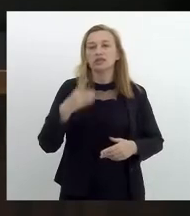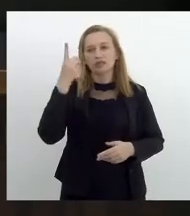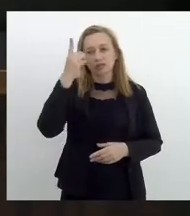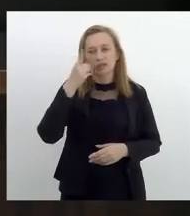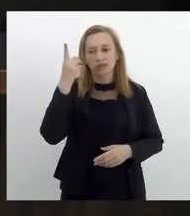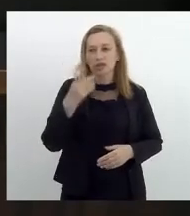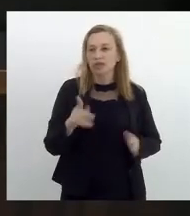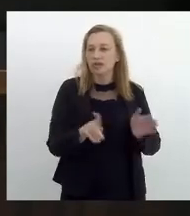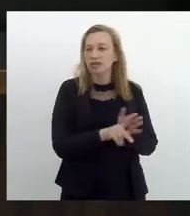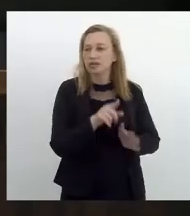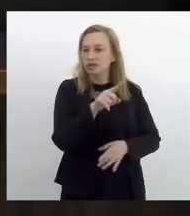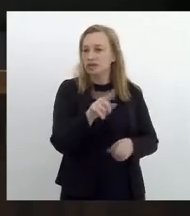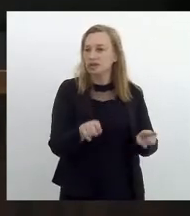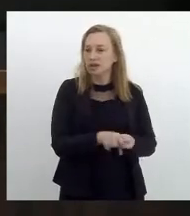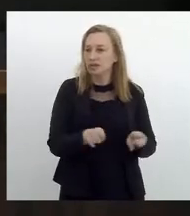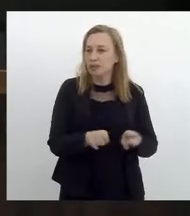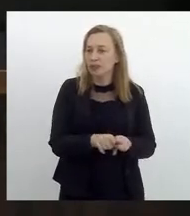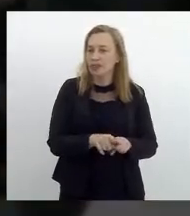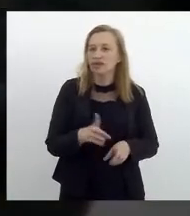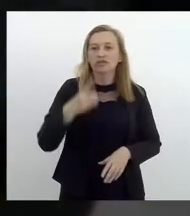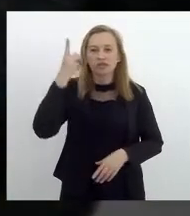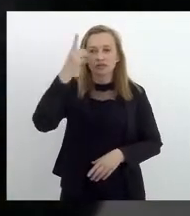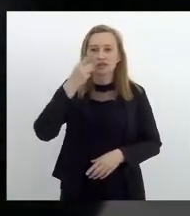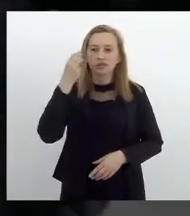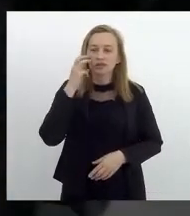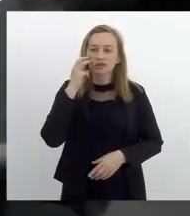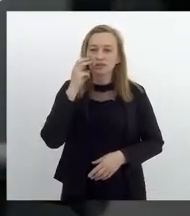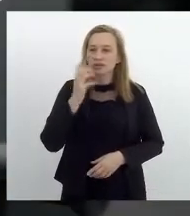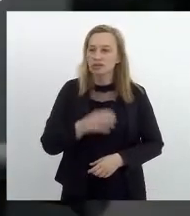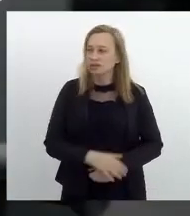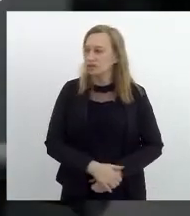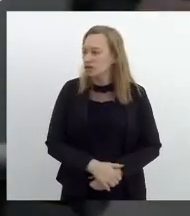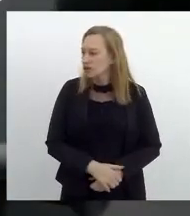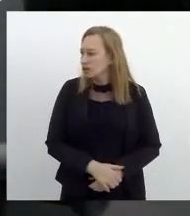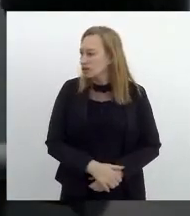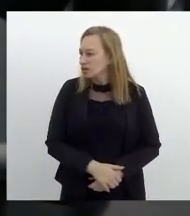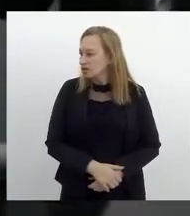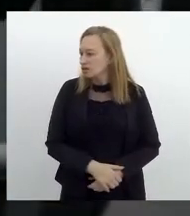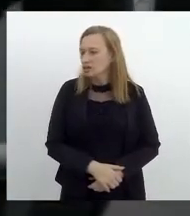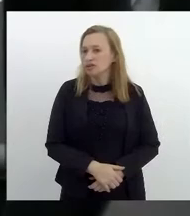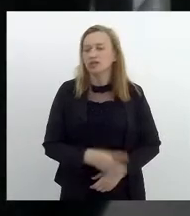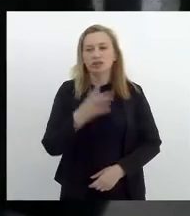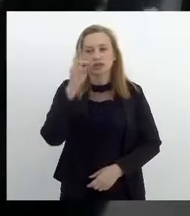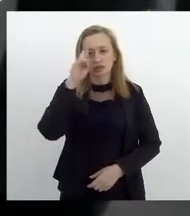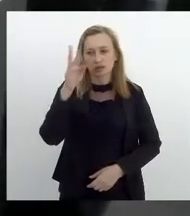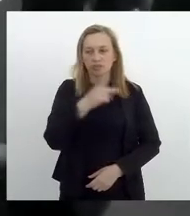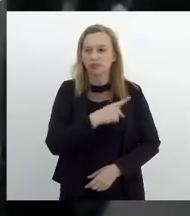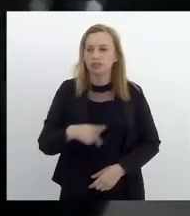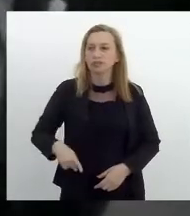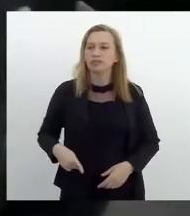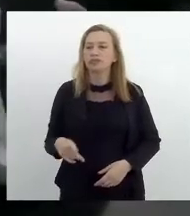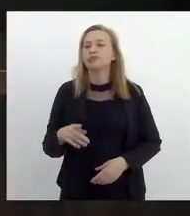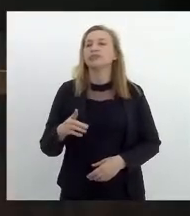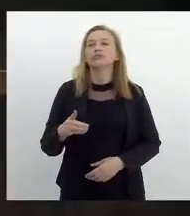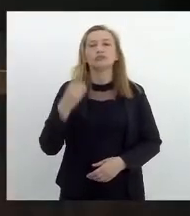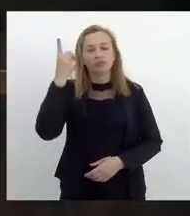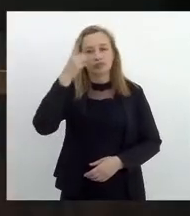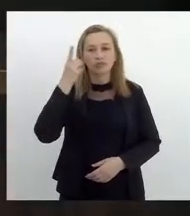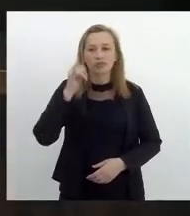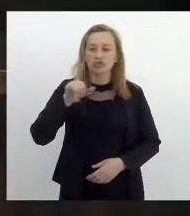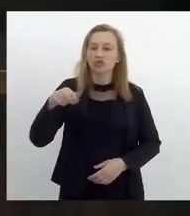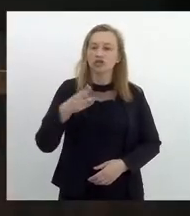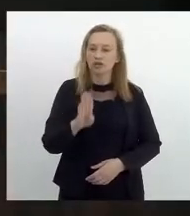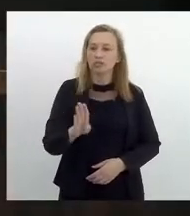também. Deputado Valdeir Carneiro. Senhor presidente, deputado Jair Bittencourt,